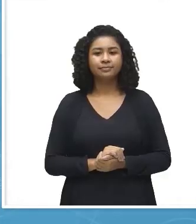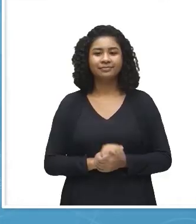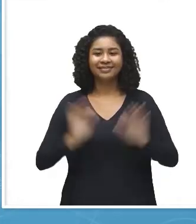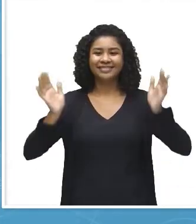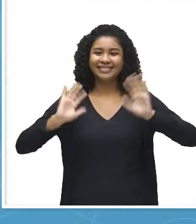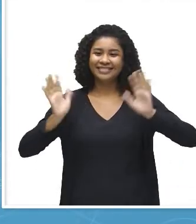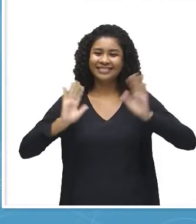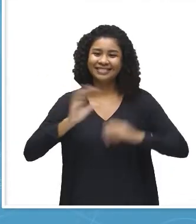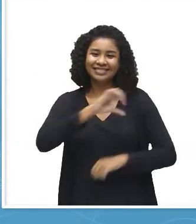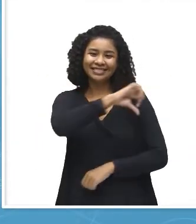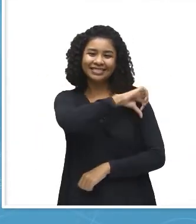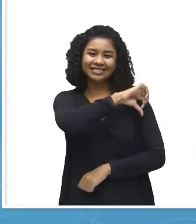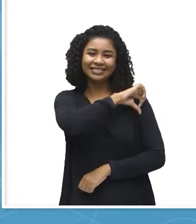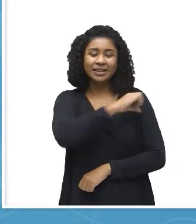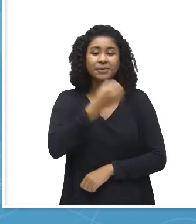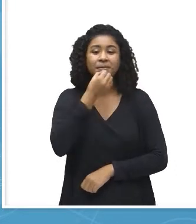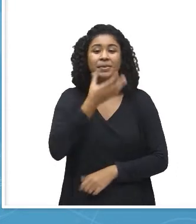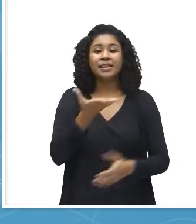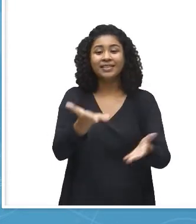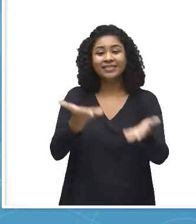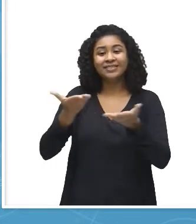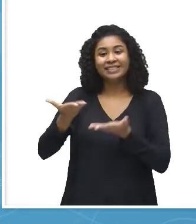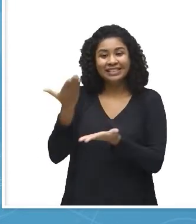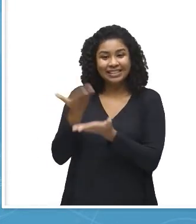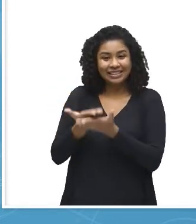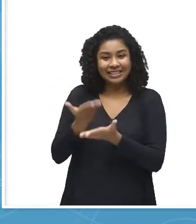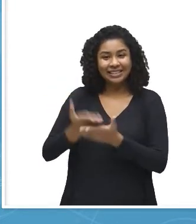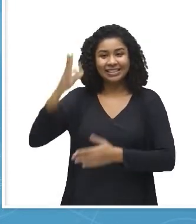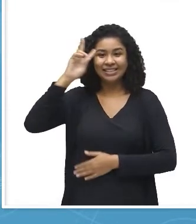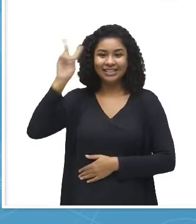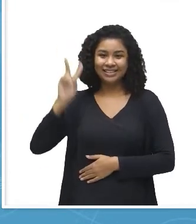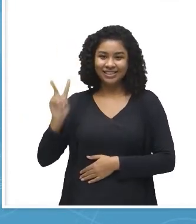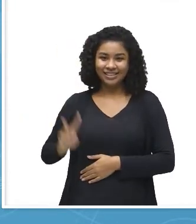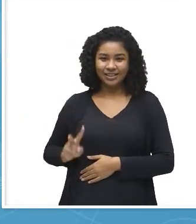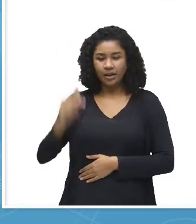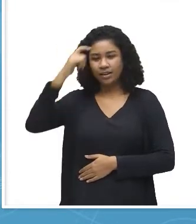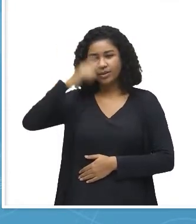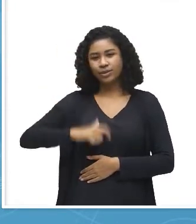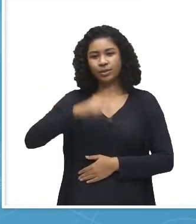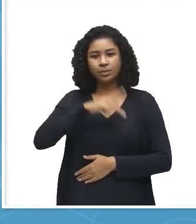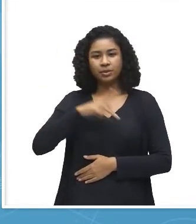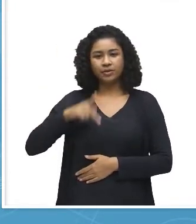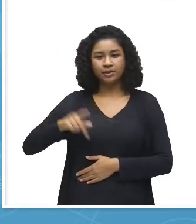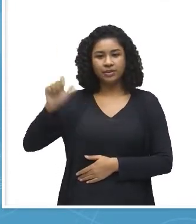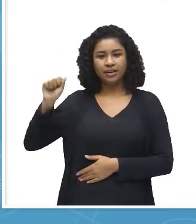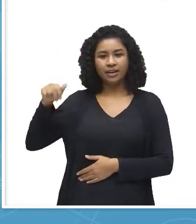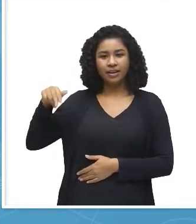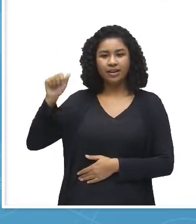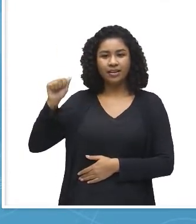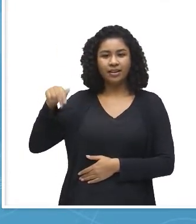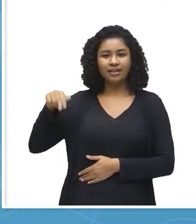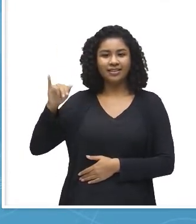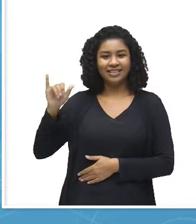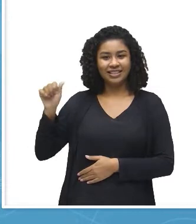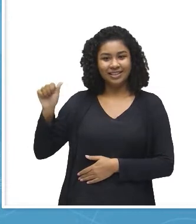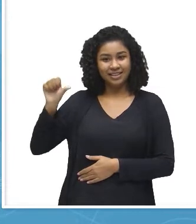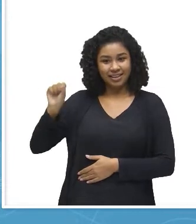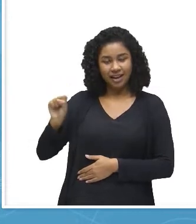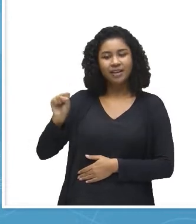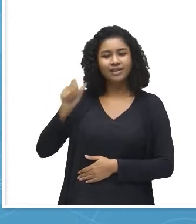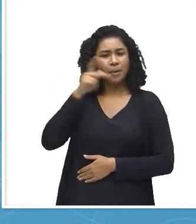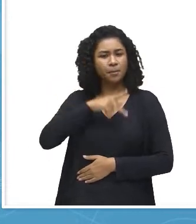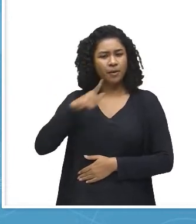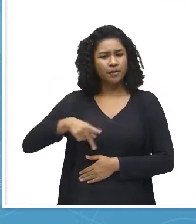Olá, nono ano, sejam bem-vindos a mais uma aula de História. Eu sou o professor Ananias Carvalho, seu professor de História, e hoje a